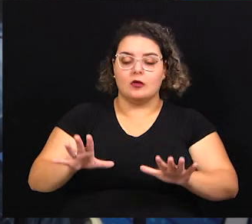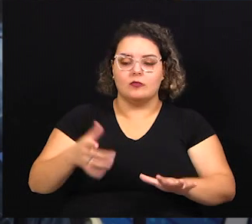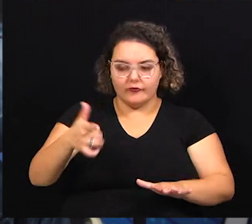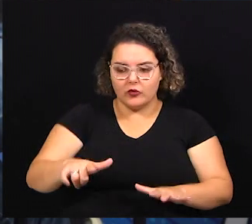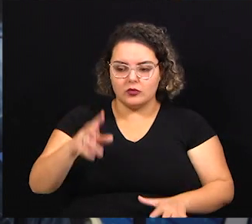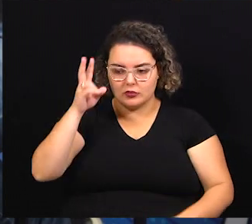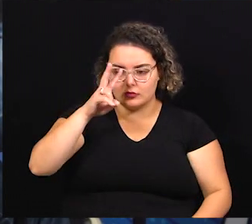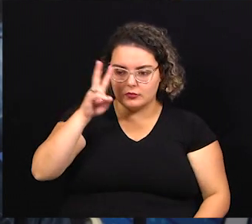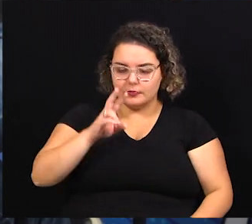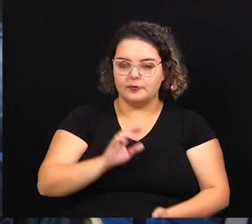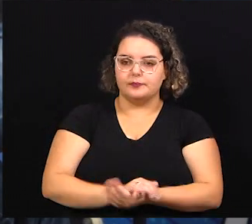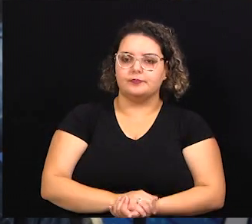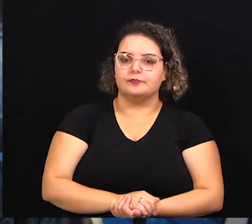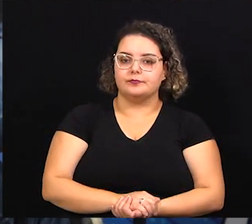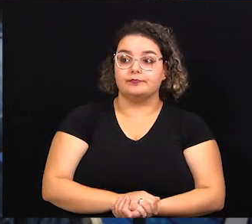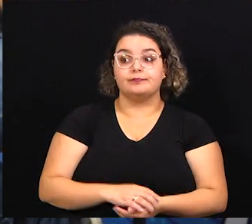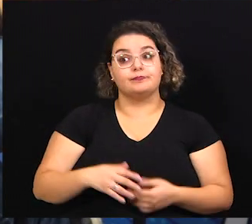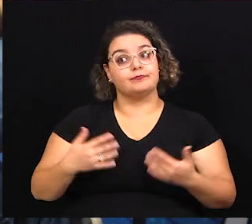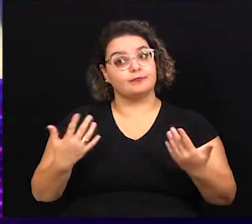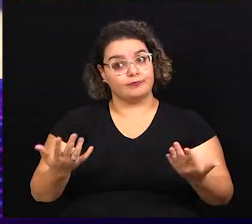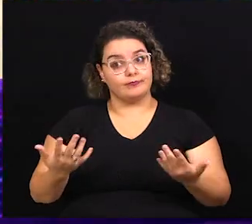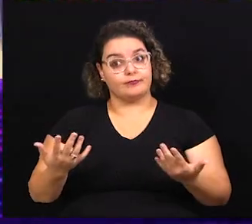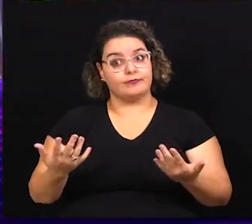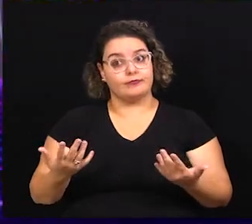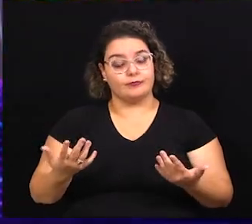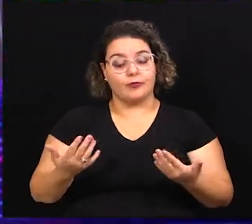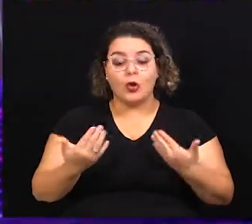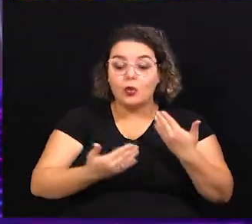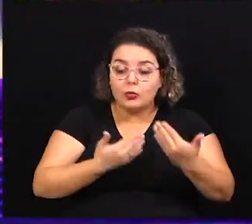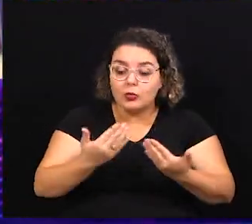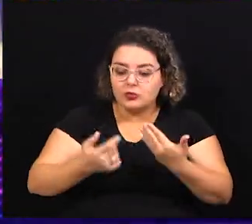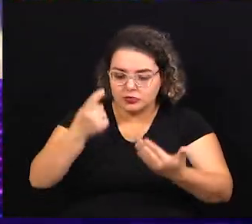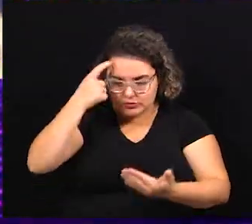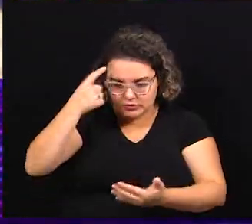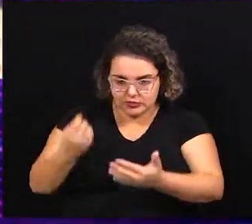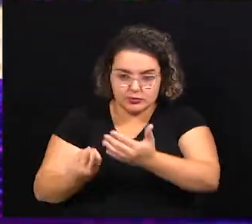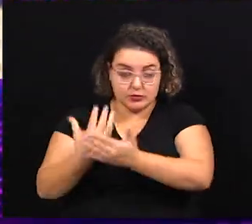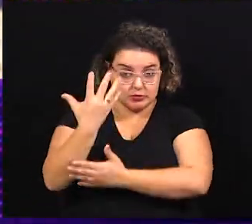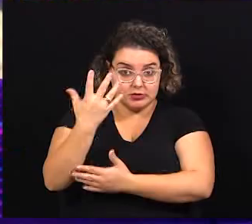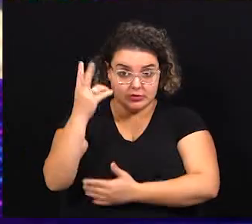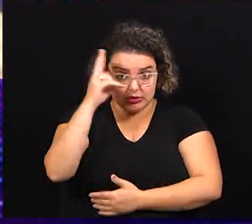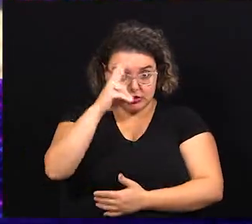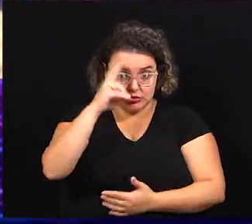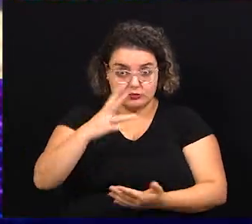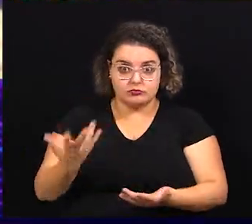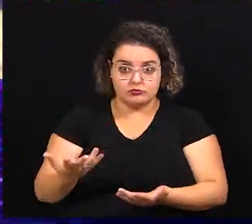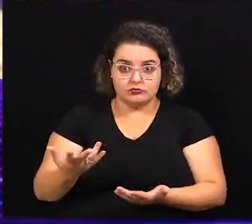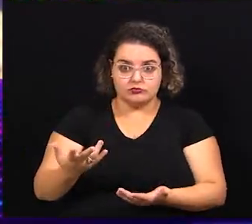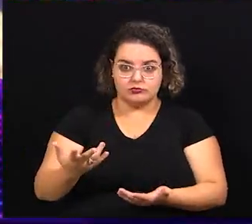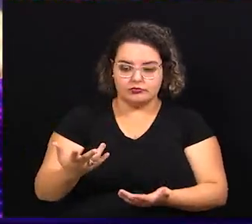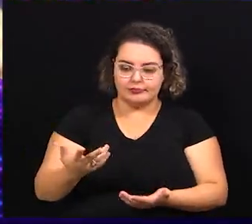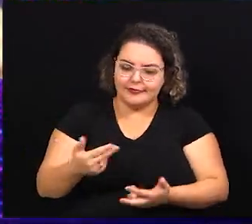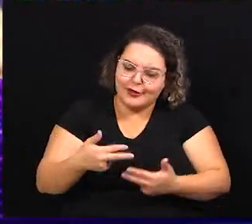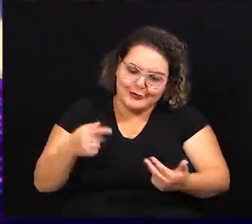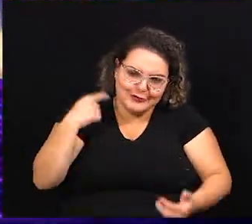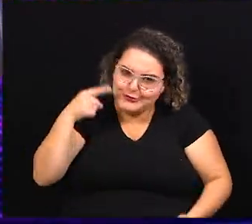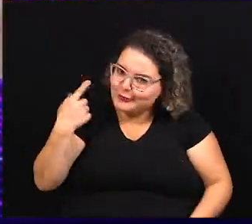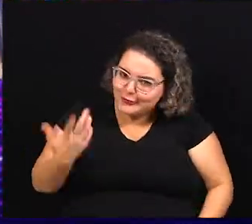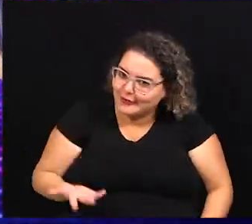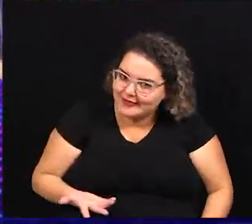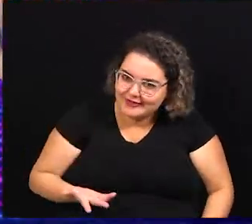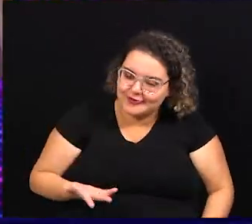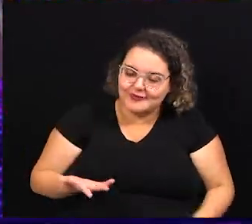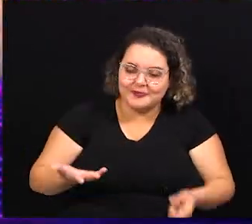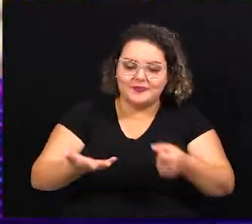falou, não, eu vou seguir com a minha história. Então, o processo criativo dessa história foi uma coisa